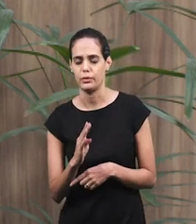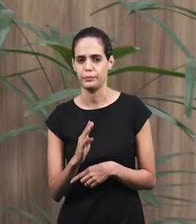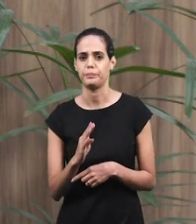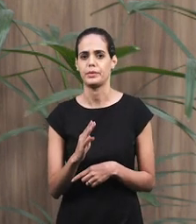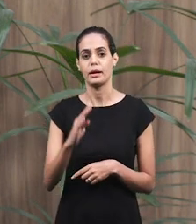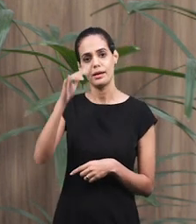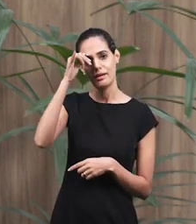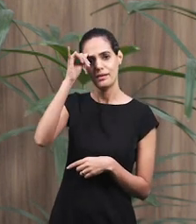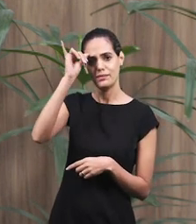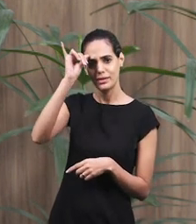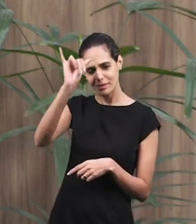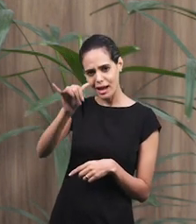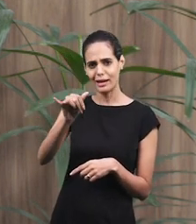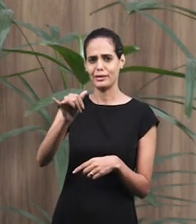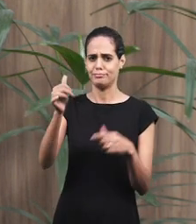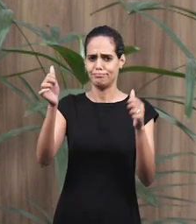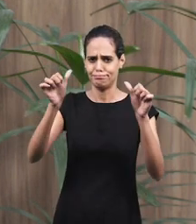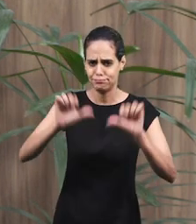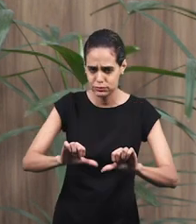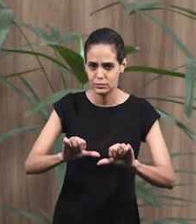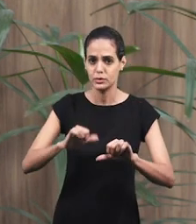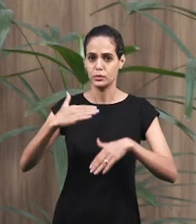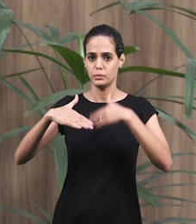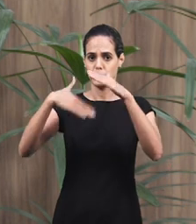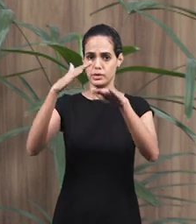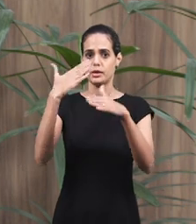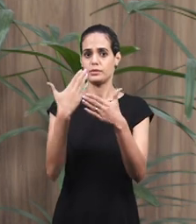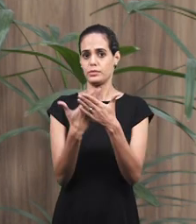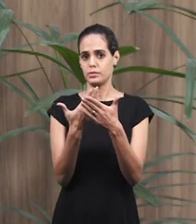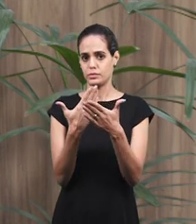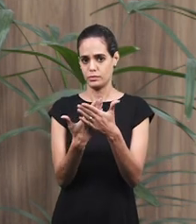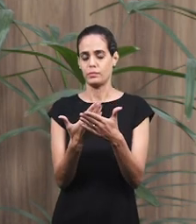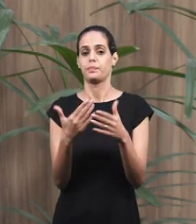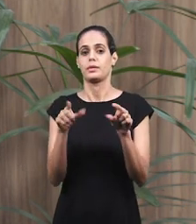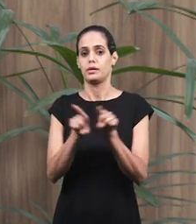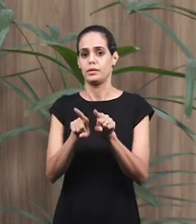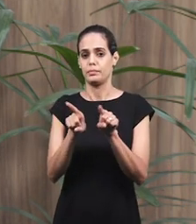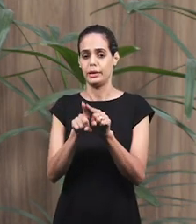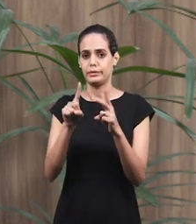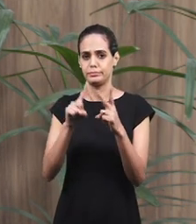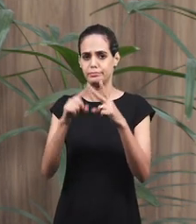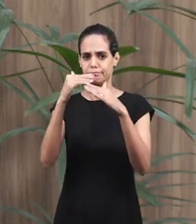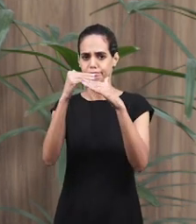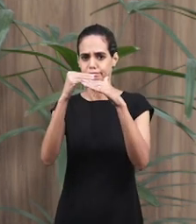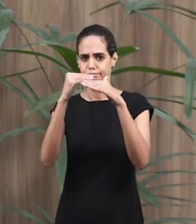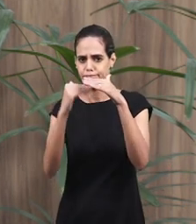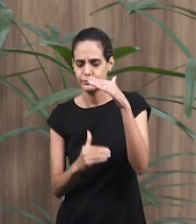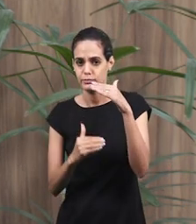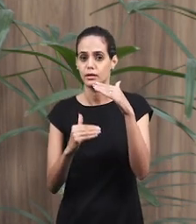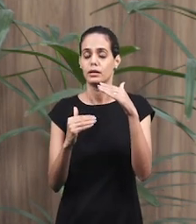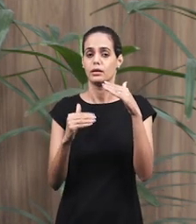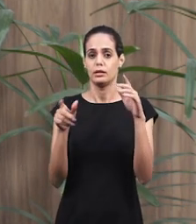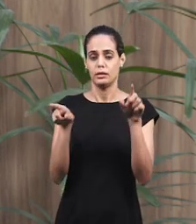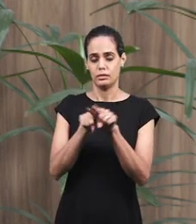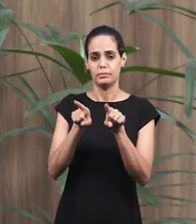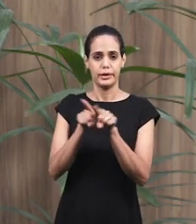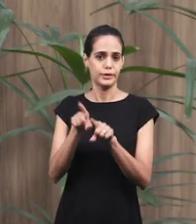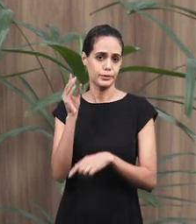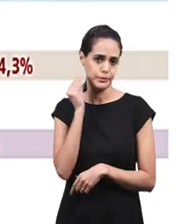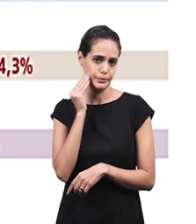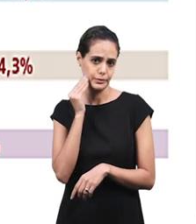sejam prejudicados em seu processo de escolarização e evitar o aumento das desigualdades de acesso e de